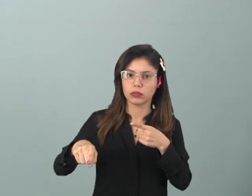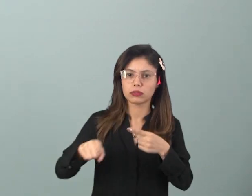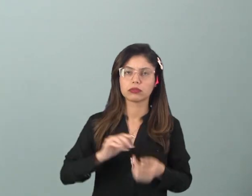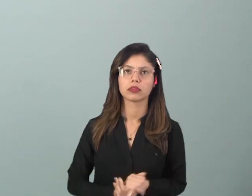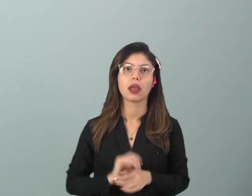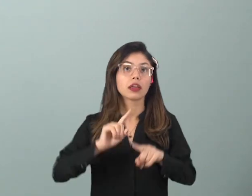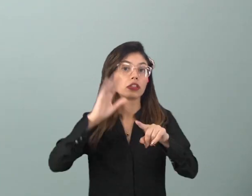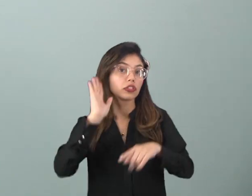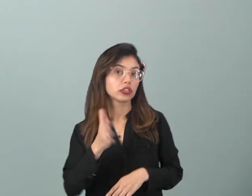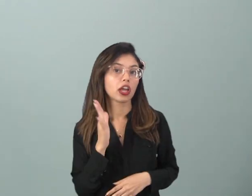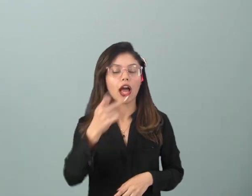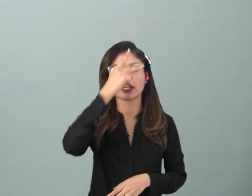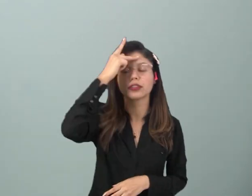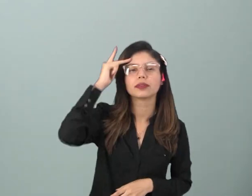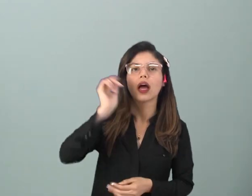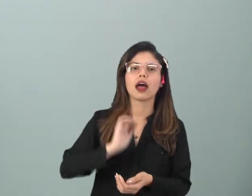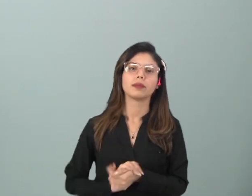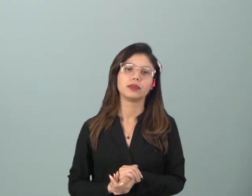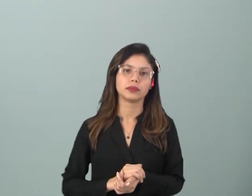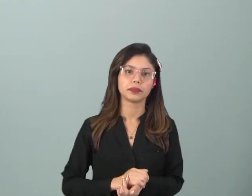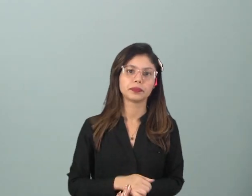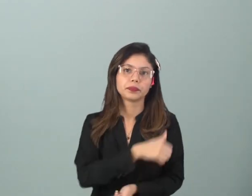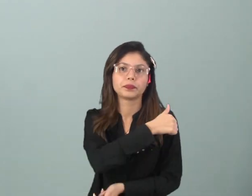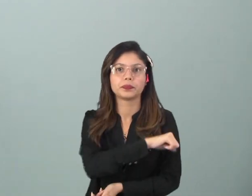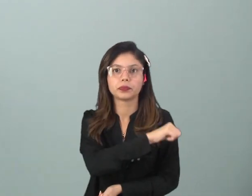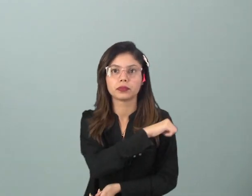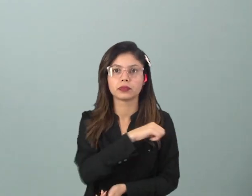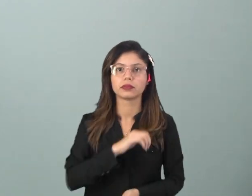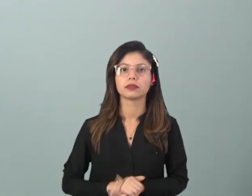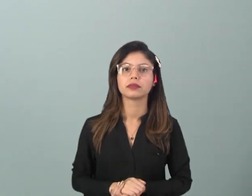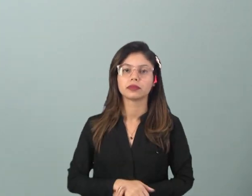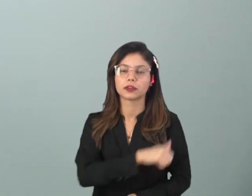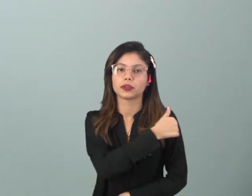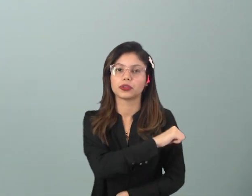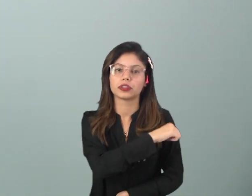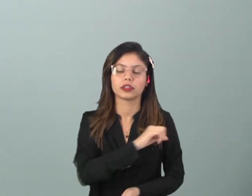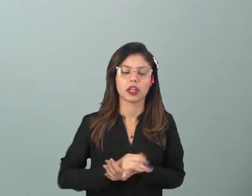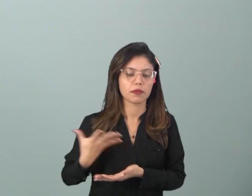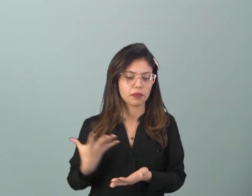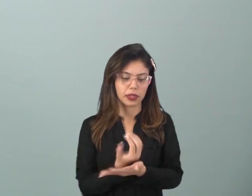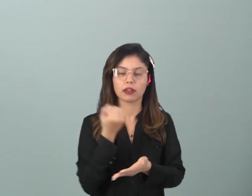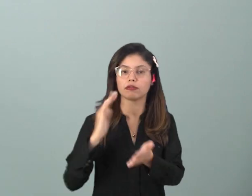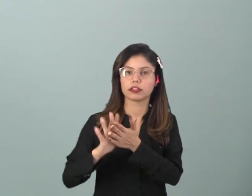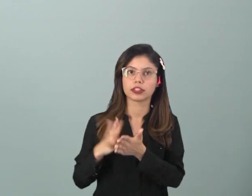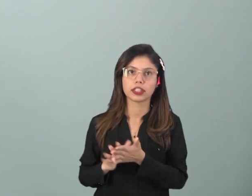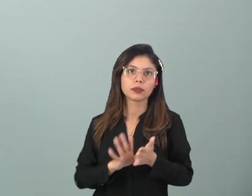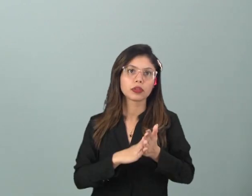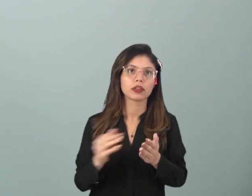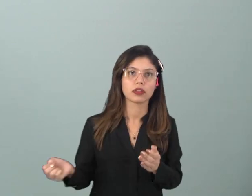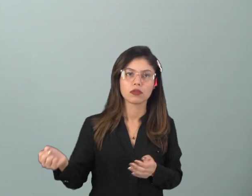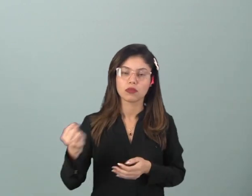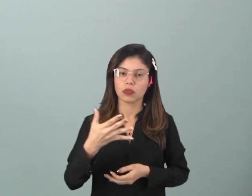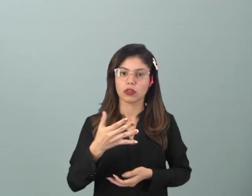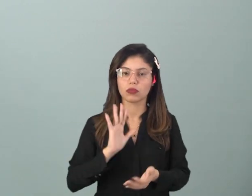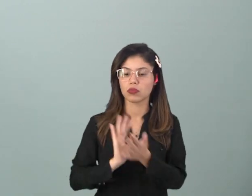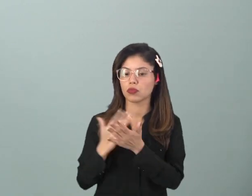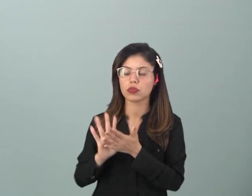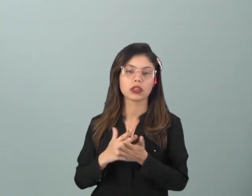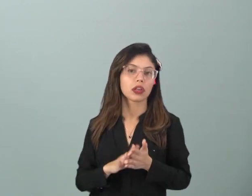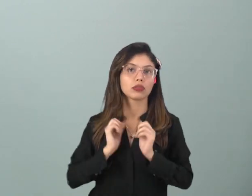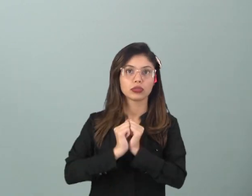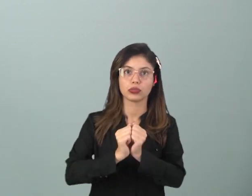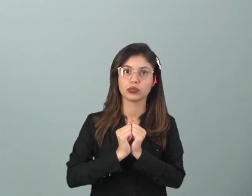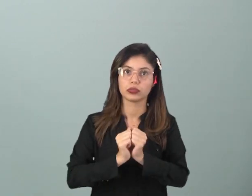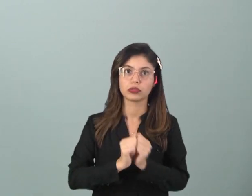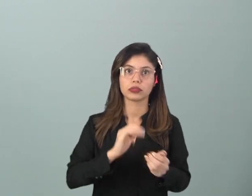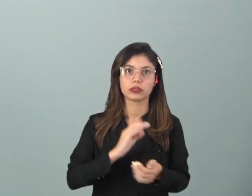Já a elite carioca, nessa época da década de 50, vai pegar esse samba e vai tornar um samba junto